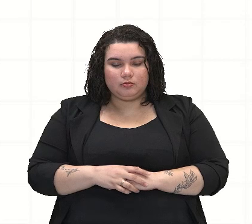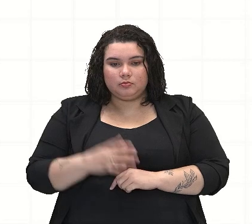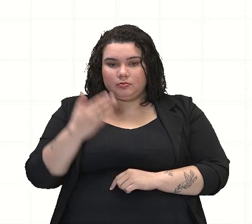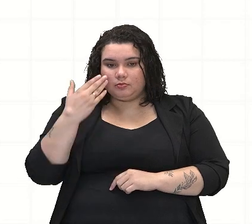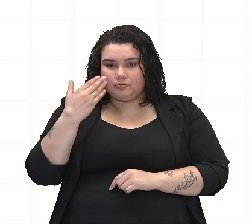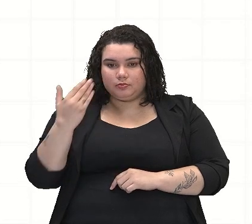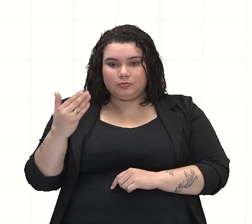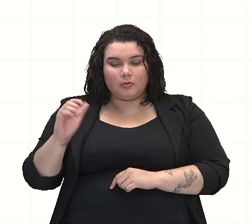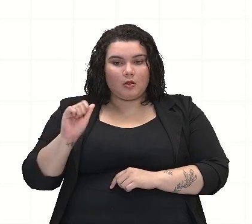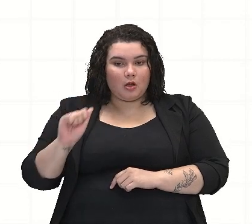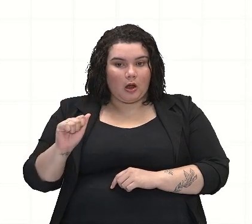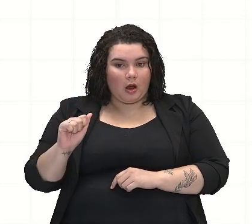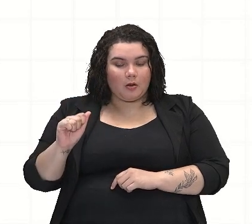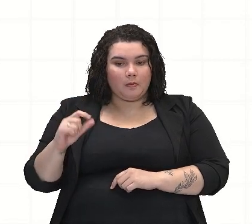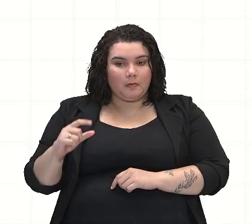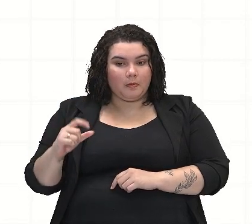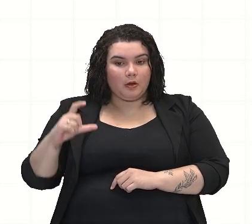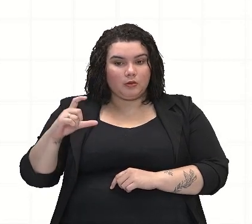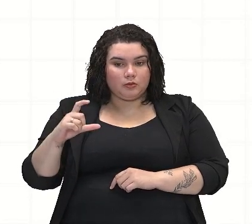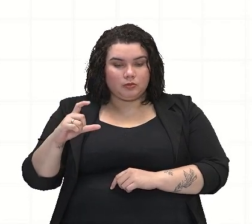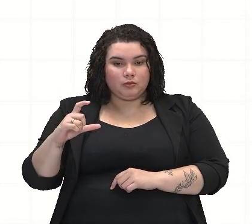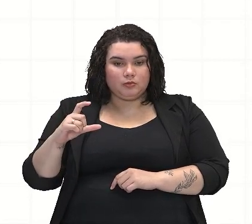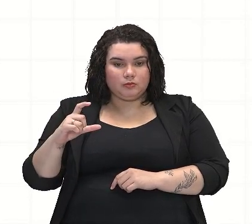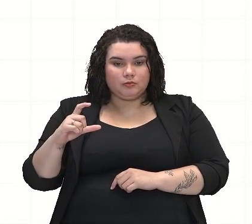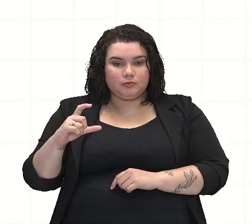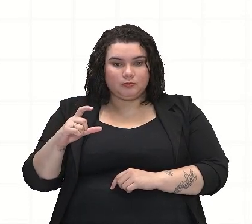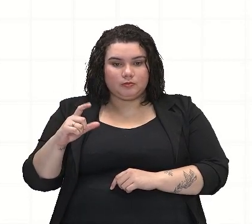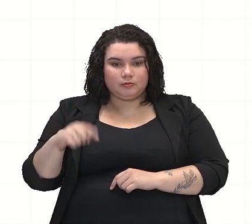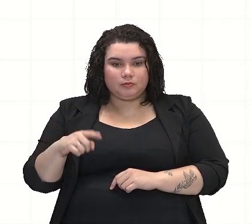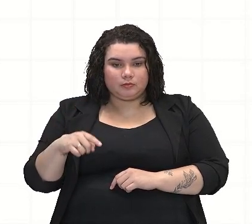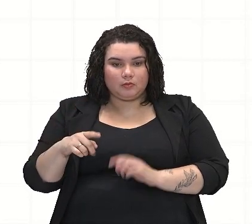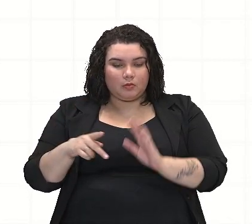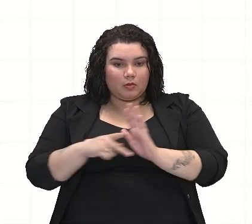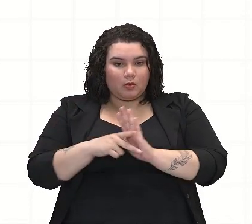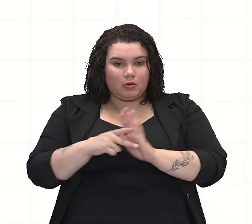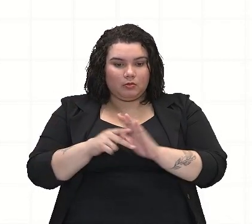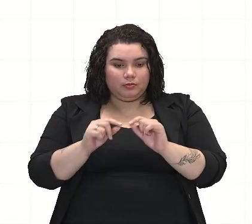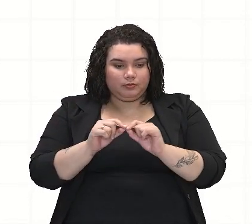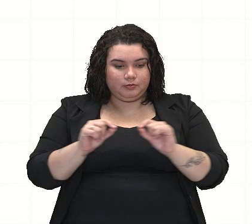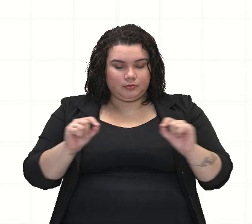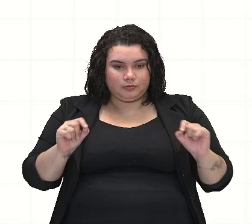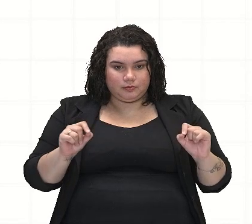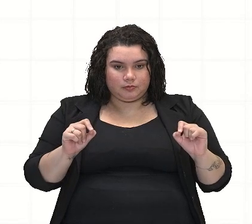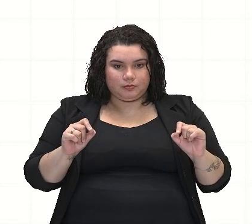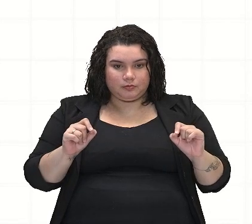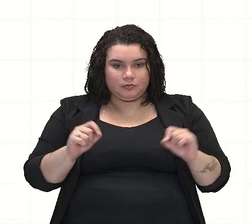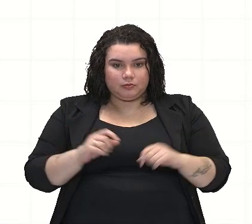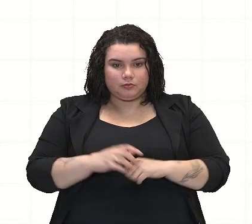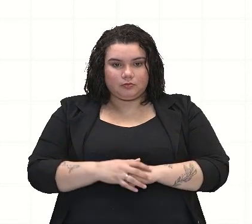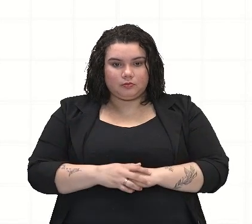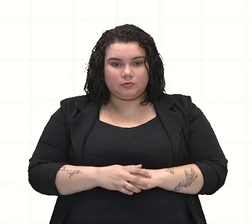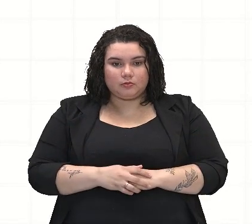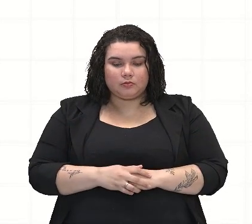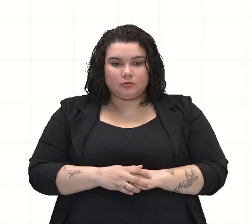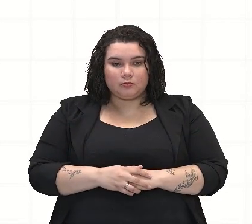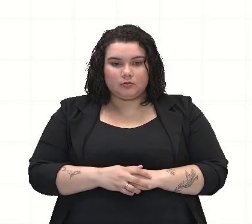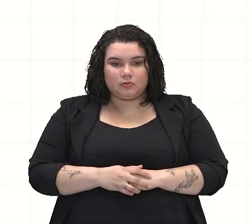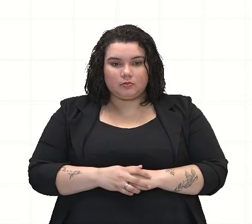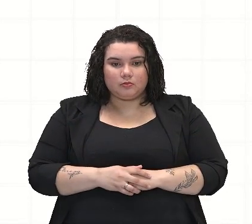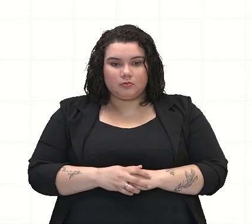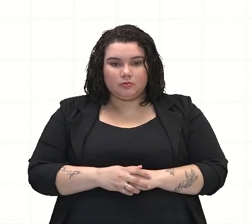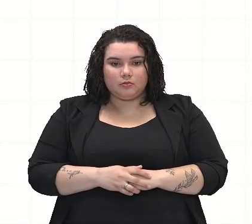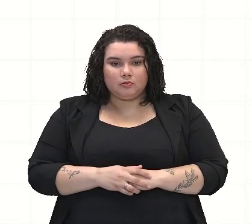ponto que é o início desse segmento aqui ou o final, depende. Né?